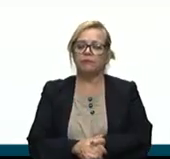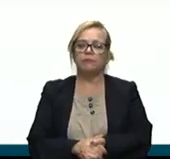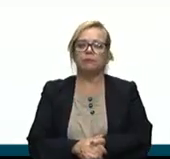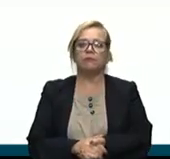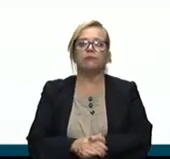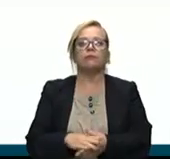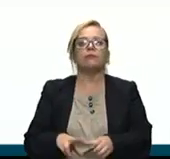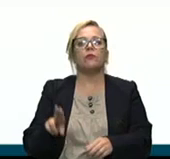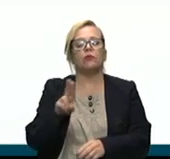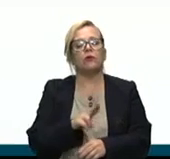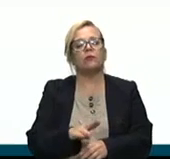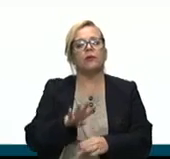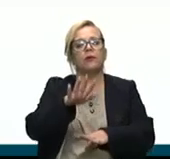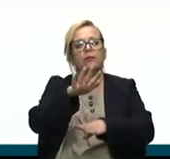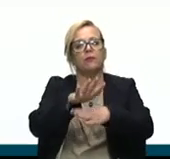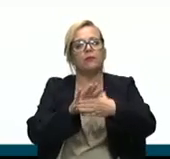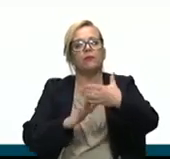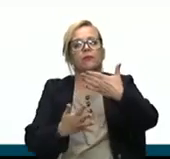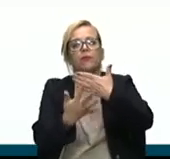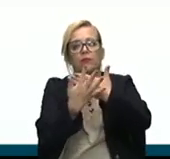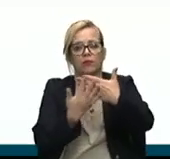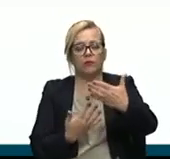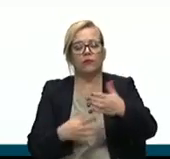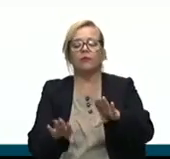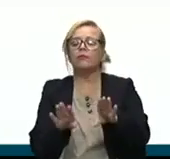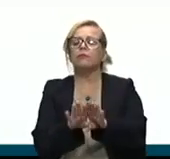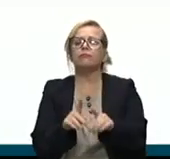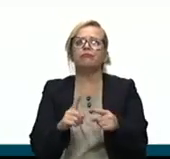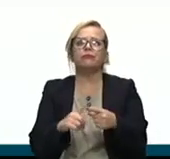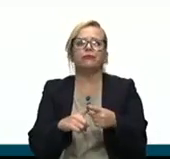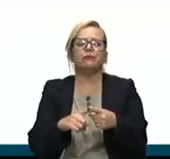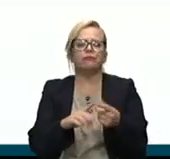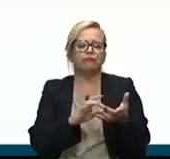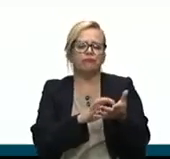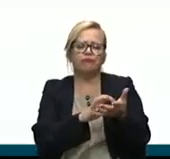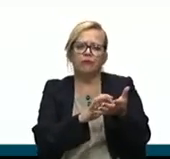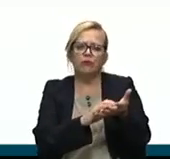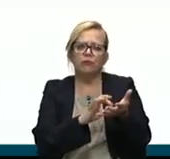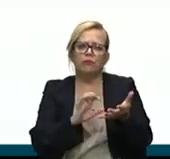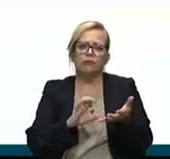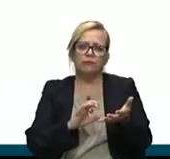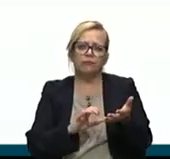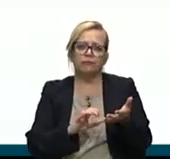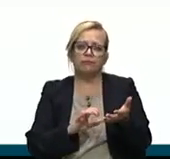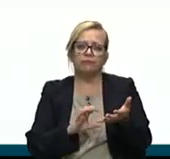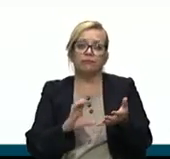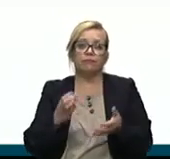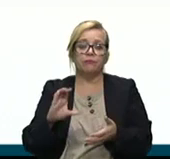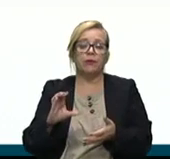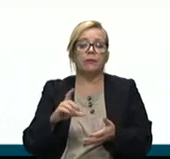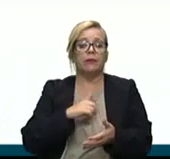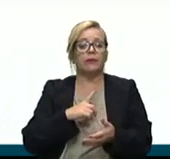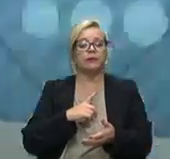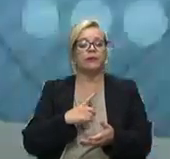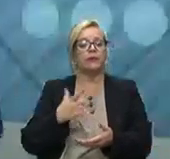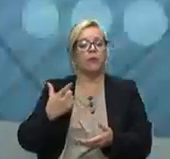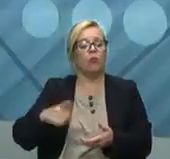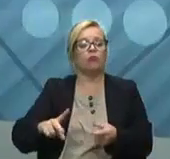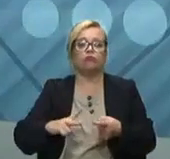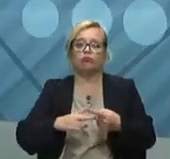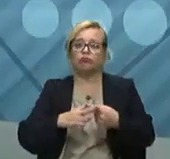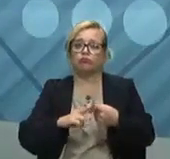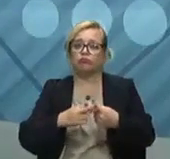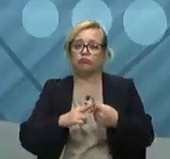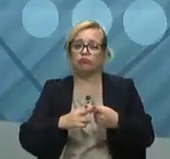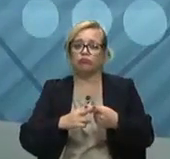também utilizar o Excel. Por que vamos utilizar a calculadora científica? Para que você tenha outras ferramentas